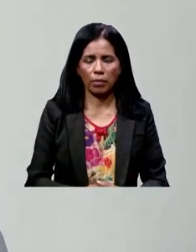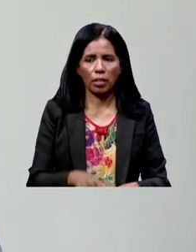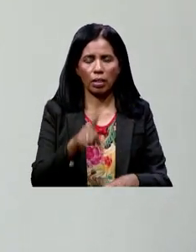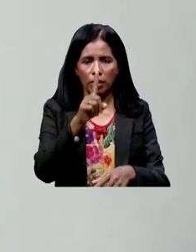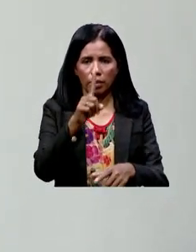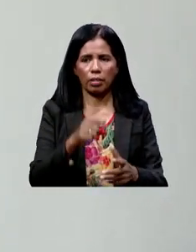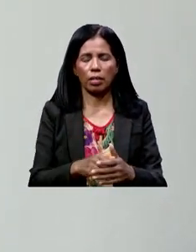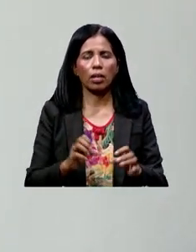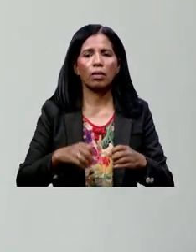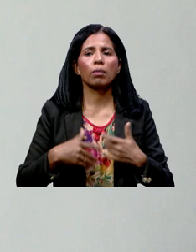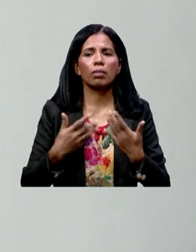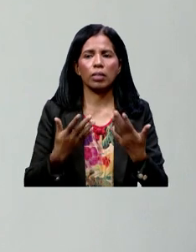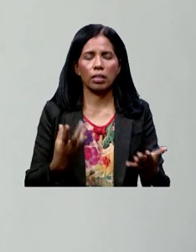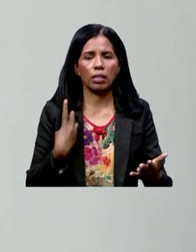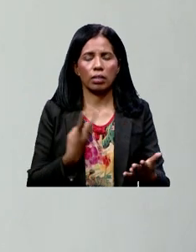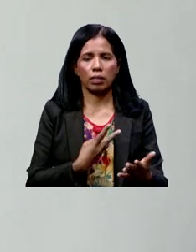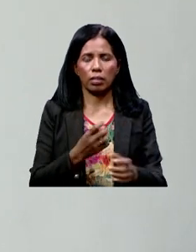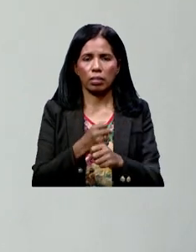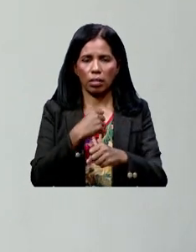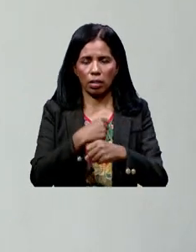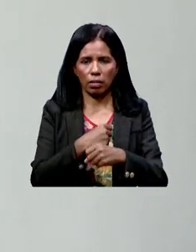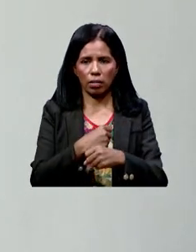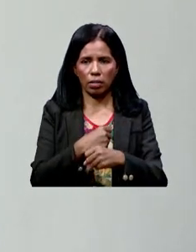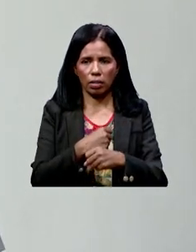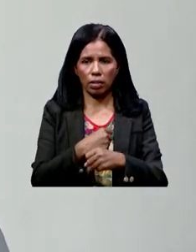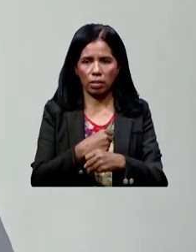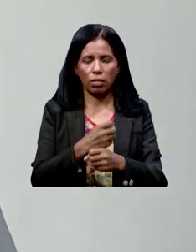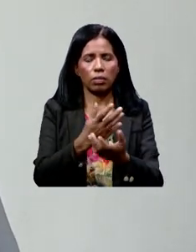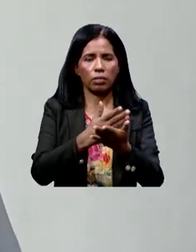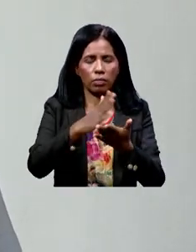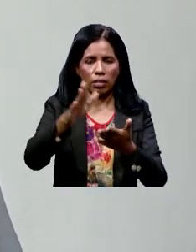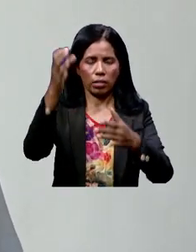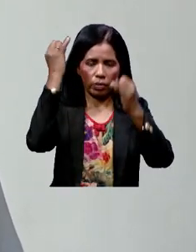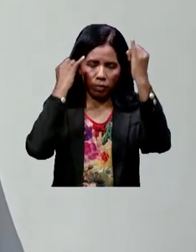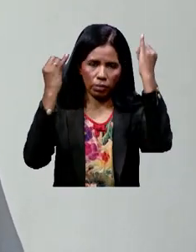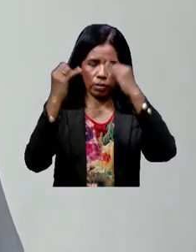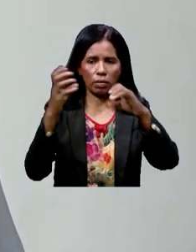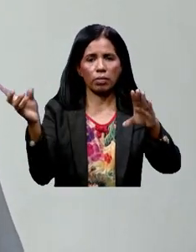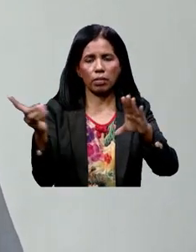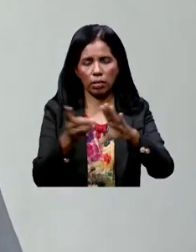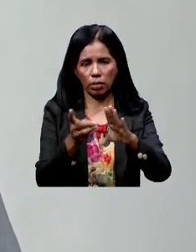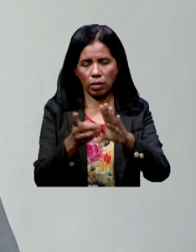idamak oinsa ita halo divulgação disseminação documento